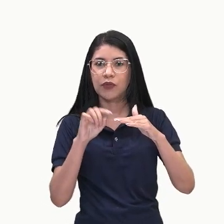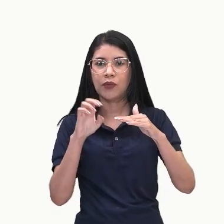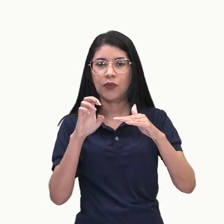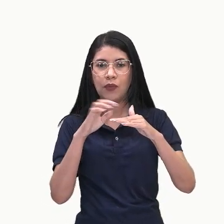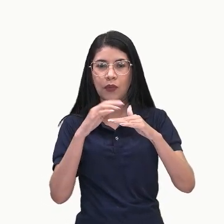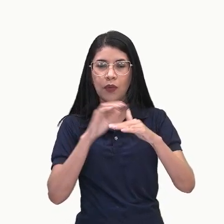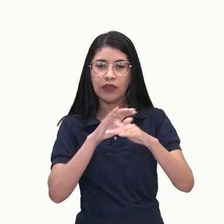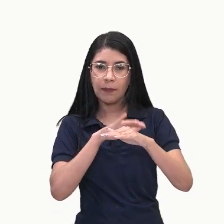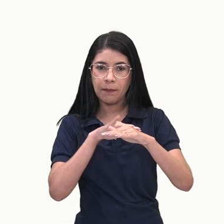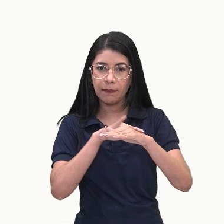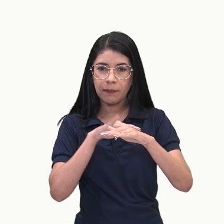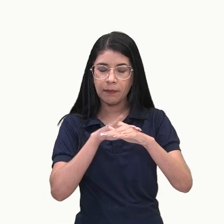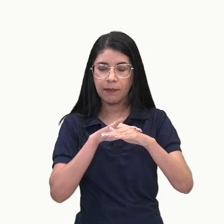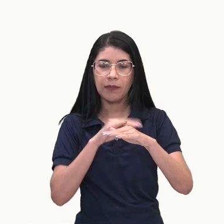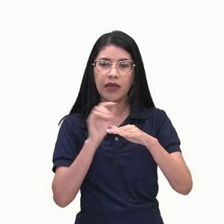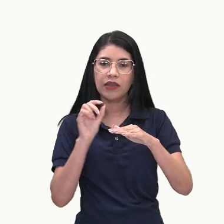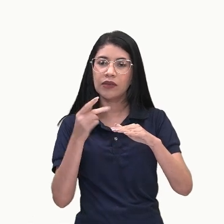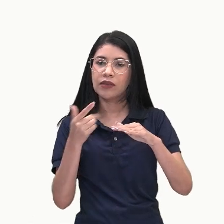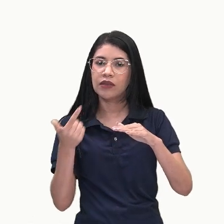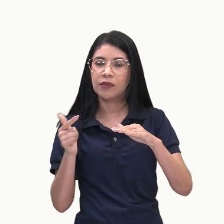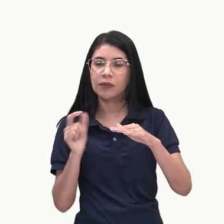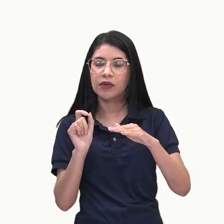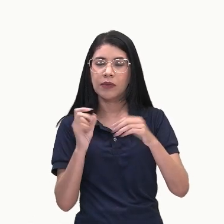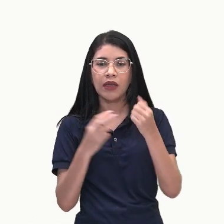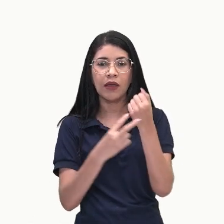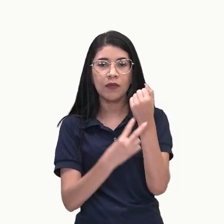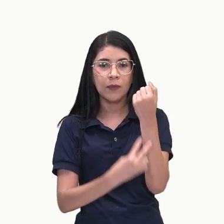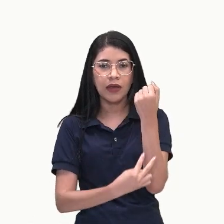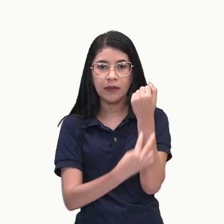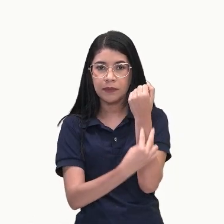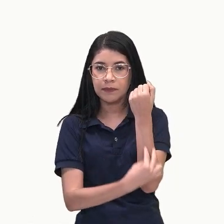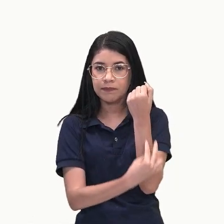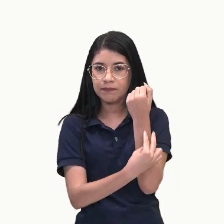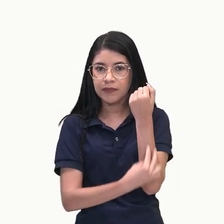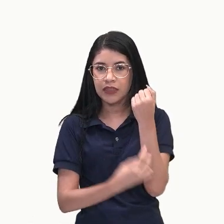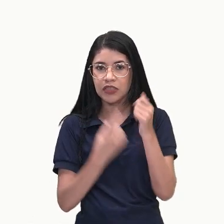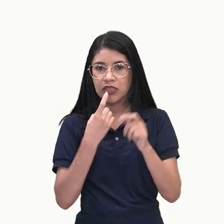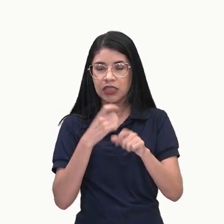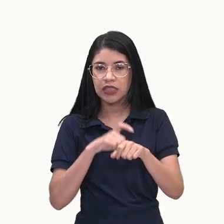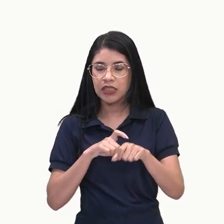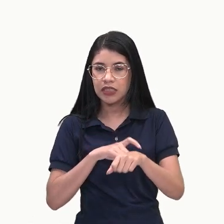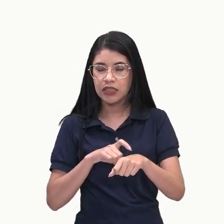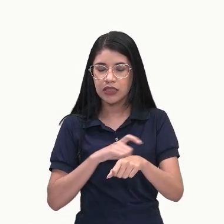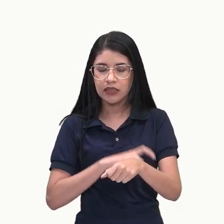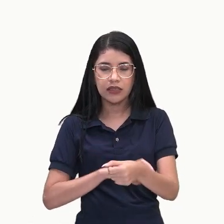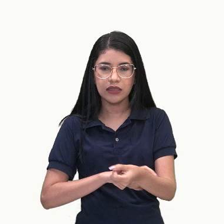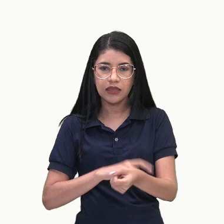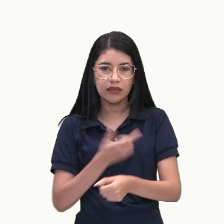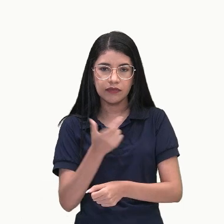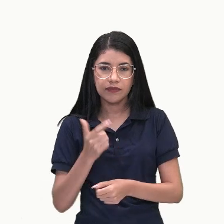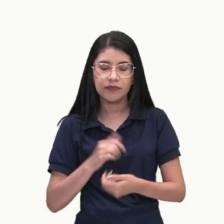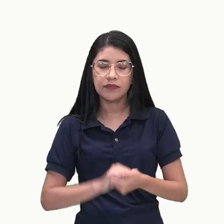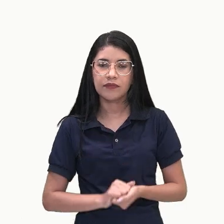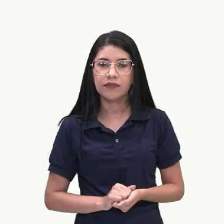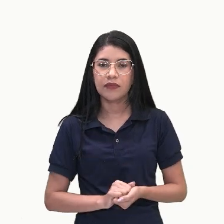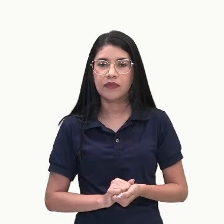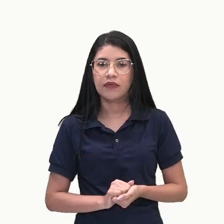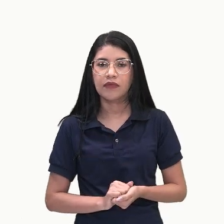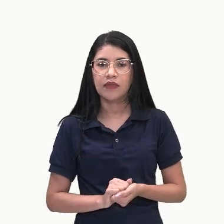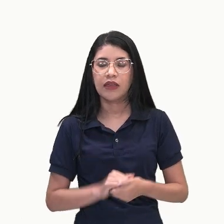ó, a gente não vai ter vasos sanguíneos, né? Então a gente diz que o tecido epitelial ele